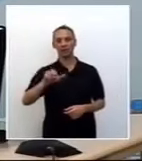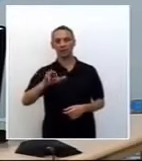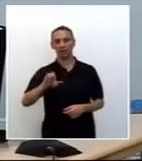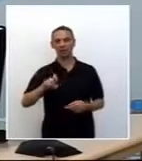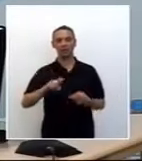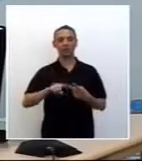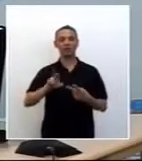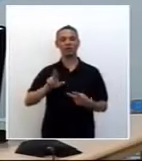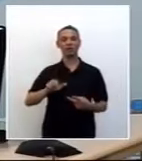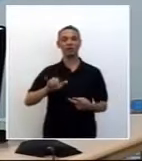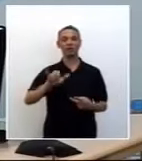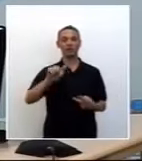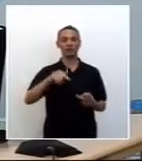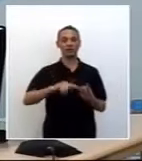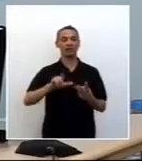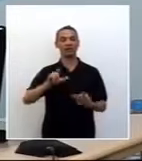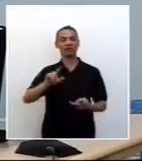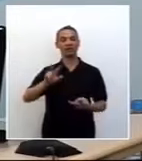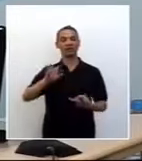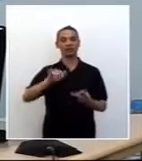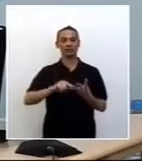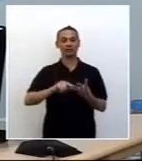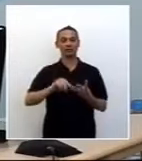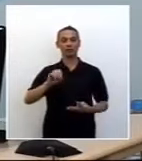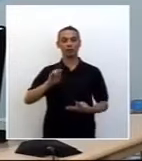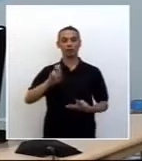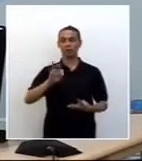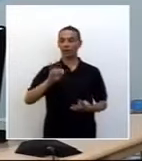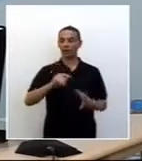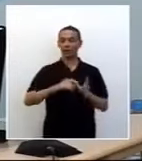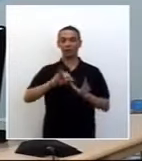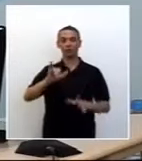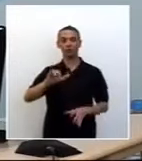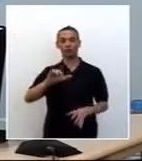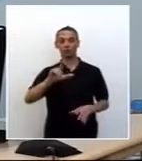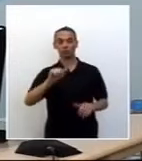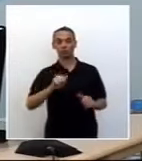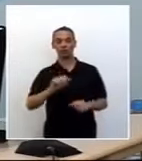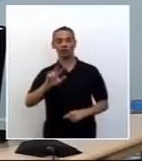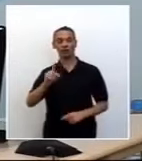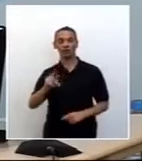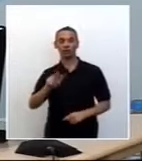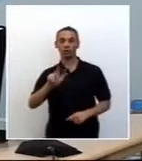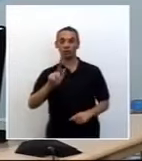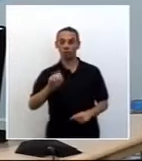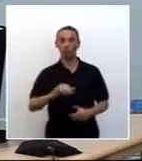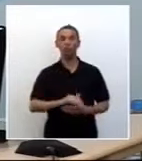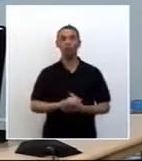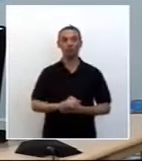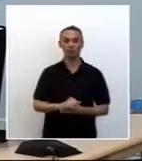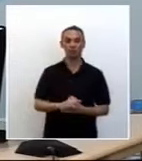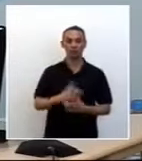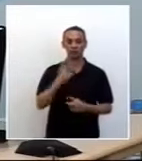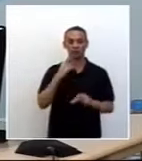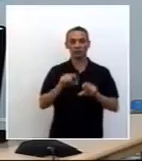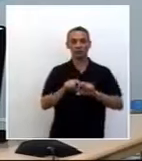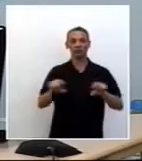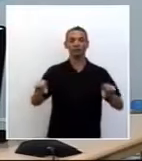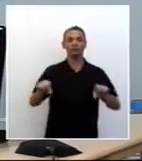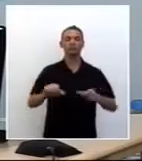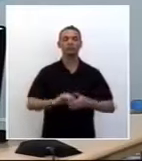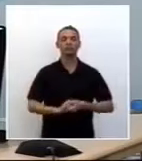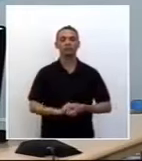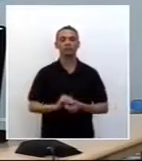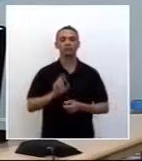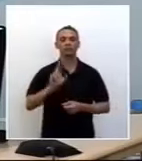aliviar o Roberto A Júlia Hugo Pietro Leonardo todos eles aqui estão falando assim preta people for the ethical